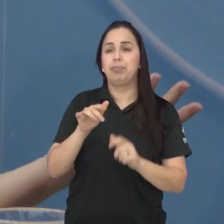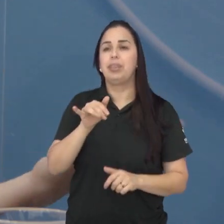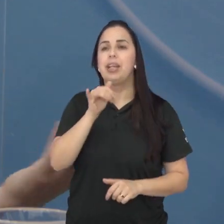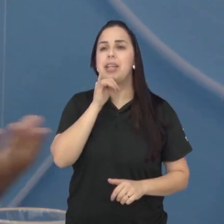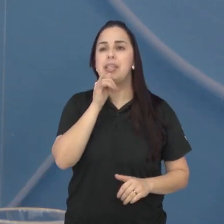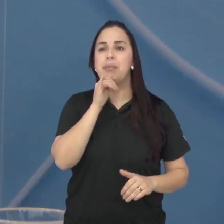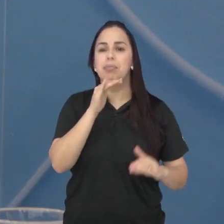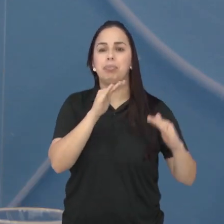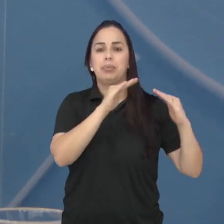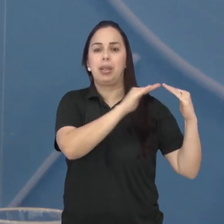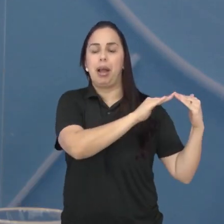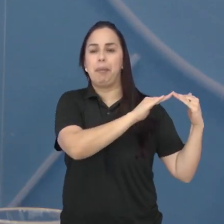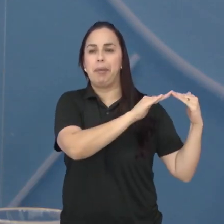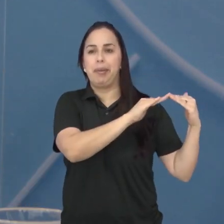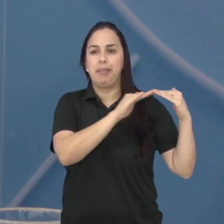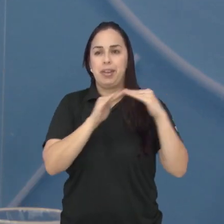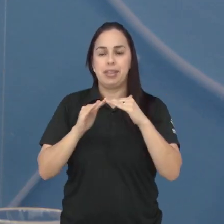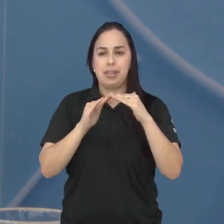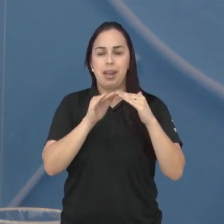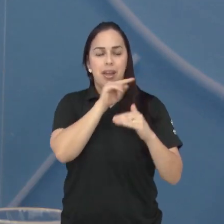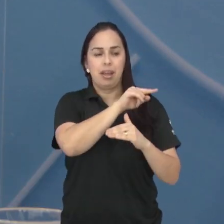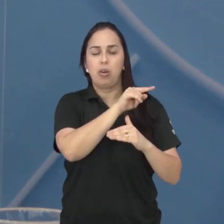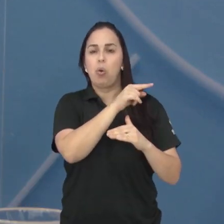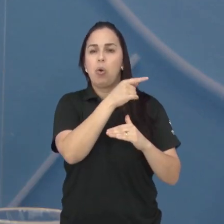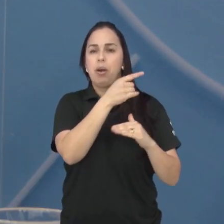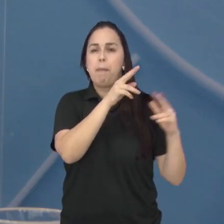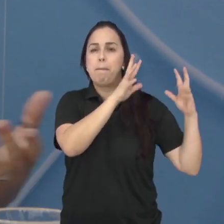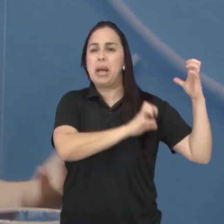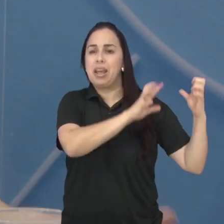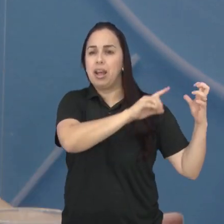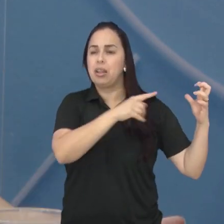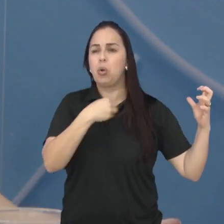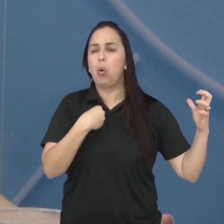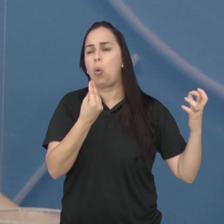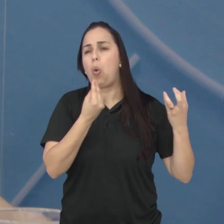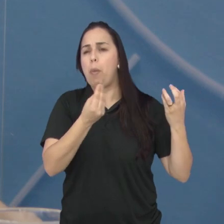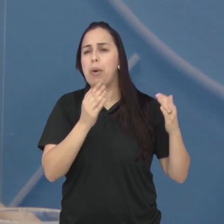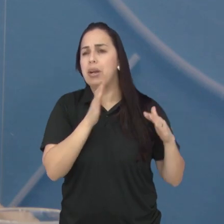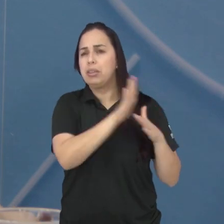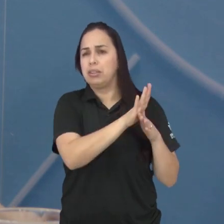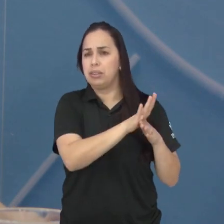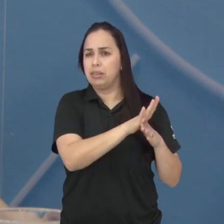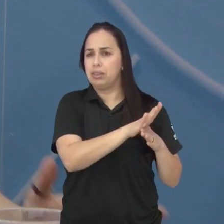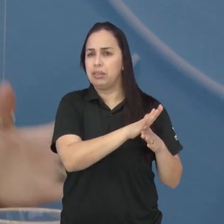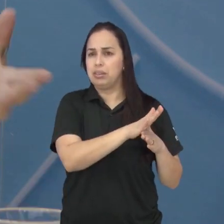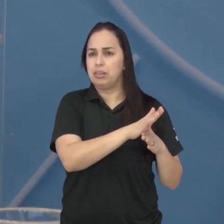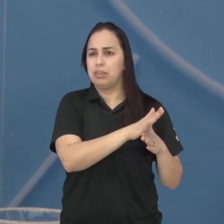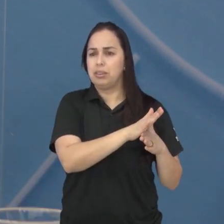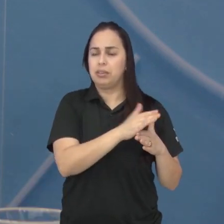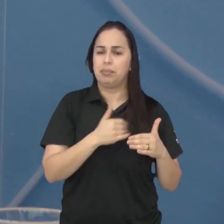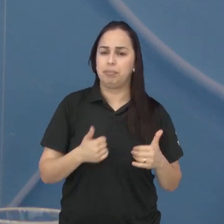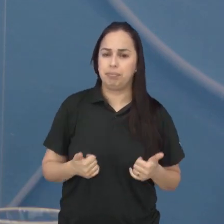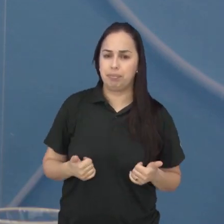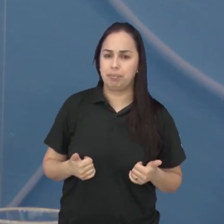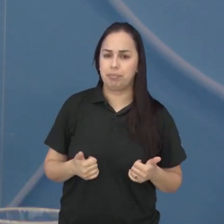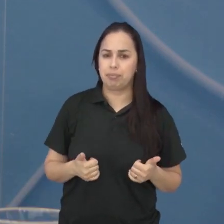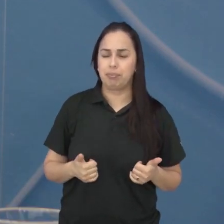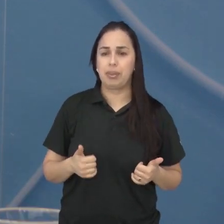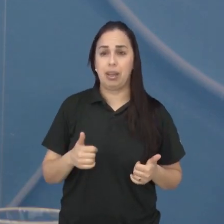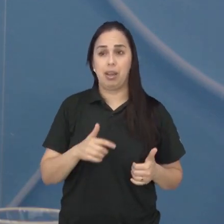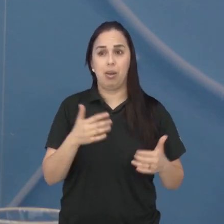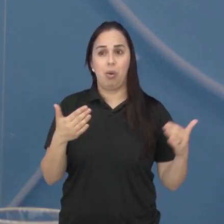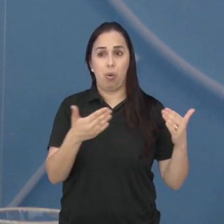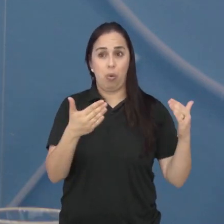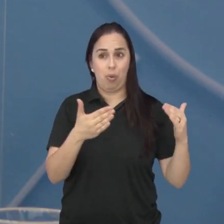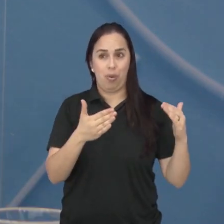do vizinho, mas você não tem como realmente ajudar, né? Porque a gente sabe, como é que fala agora, a gente fala, briga